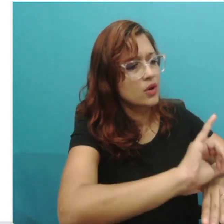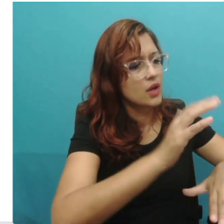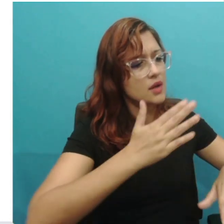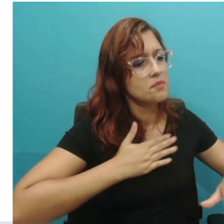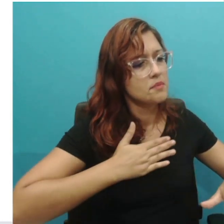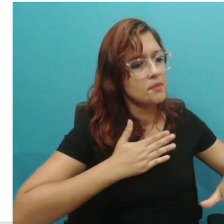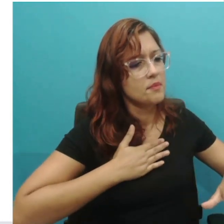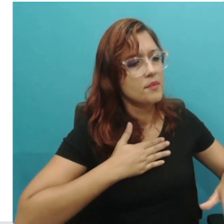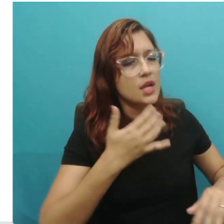Onde coloquei meu celular?